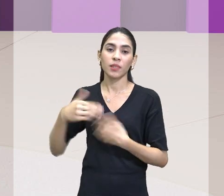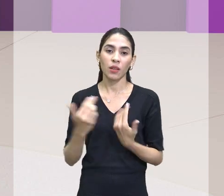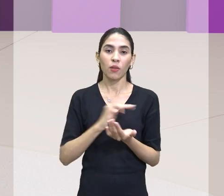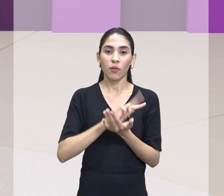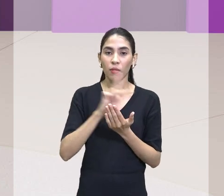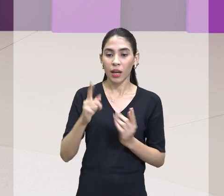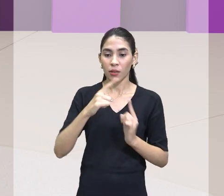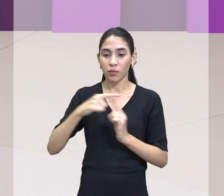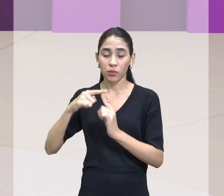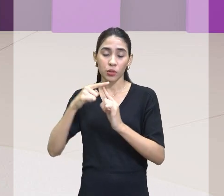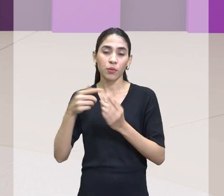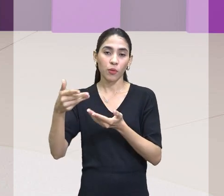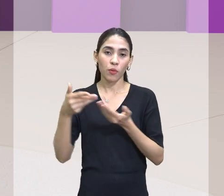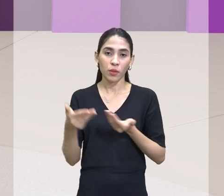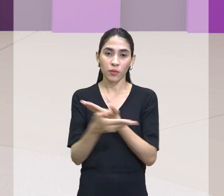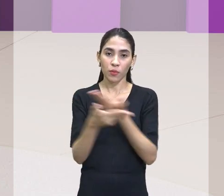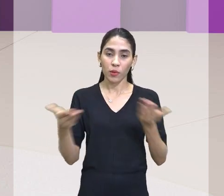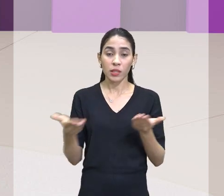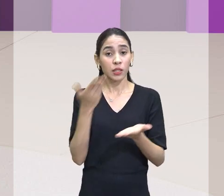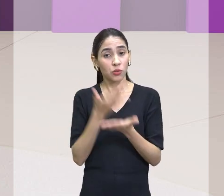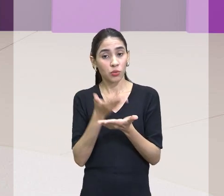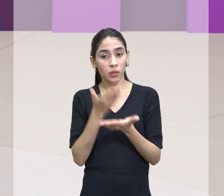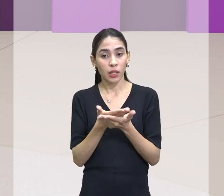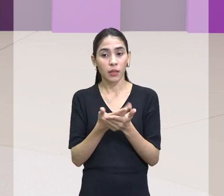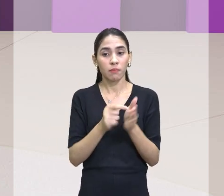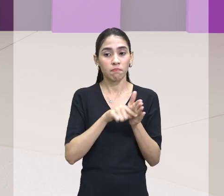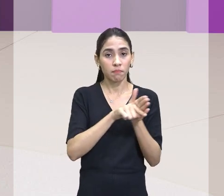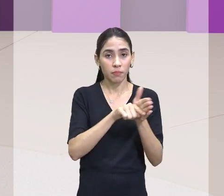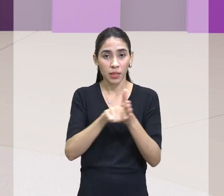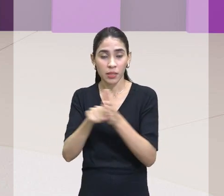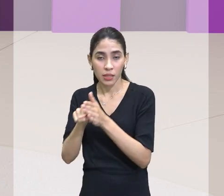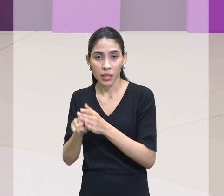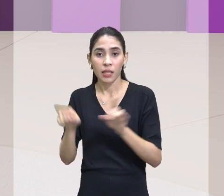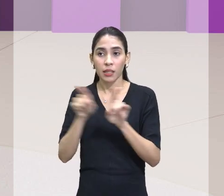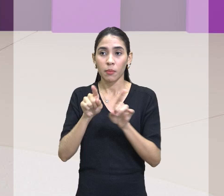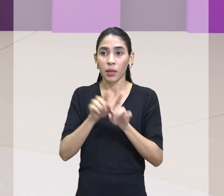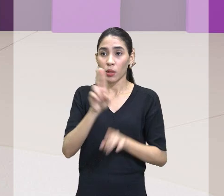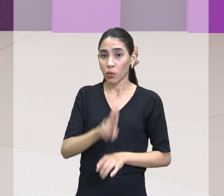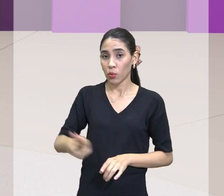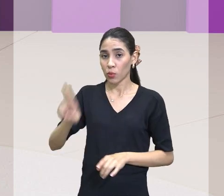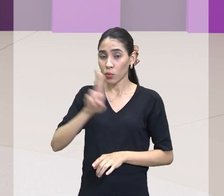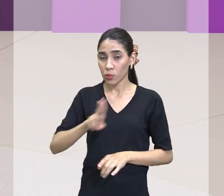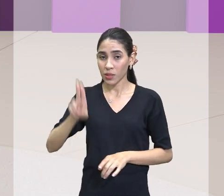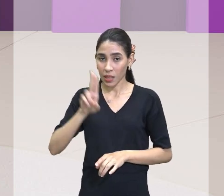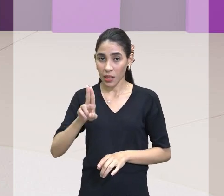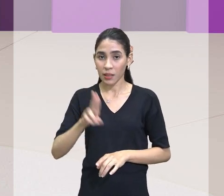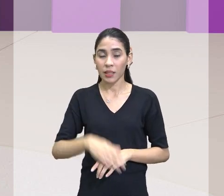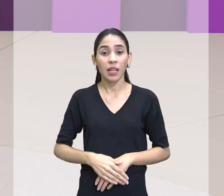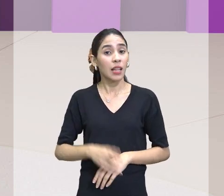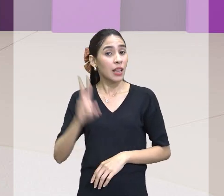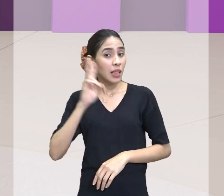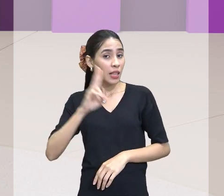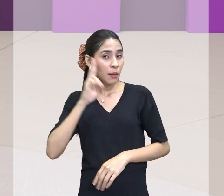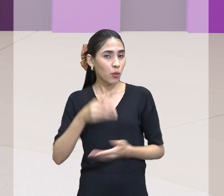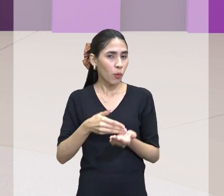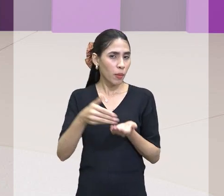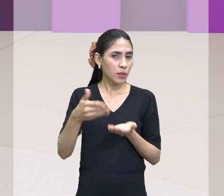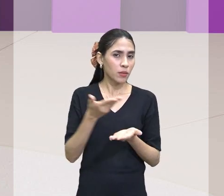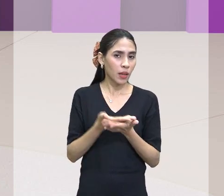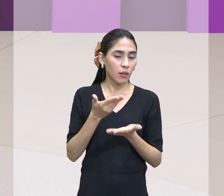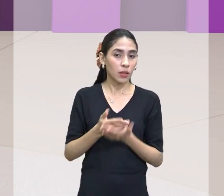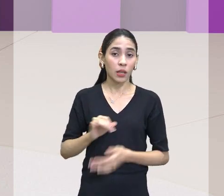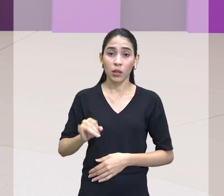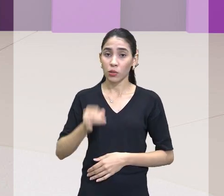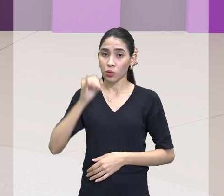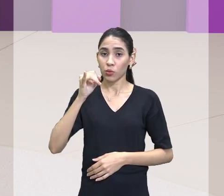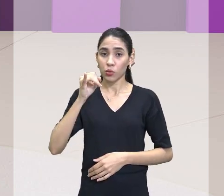a estudarem sobre isso, a pesquisarem, tá? E utilizarem a seu favor. Lembre lá do início da nossa aula,